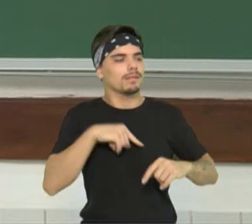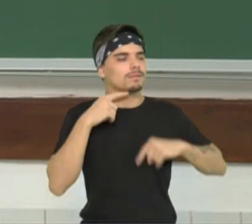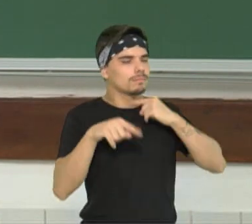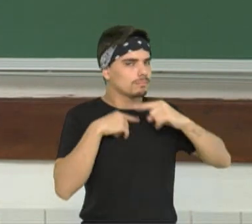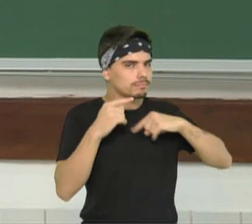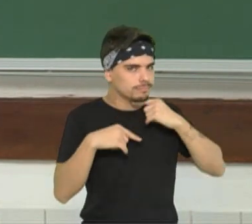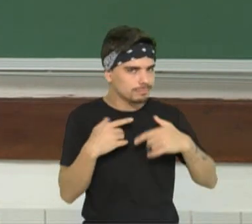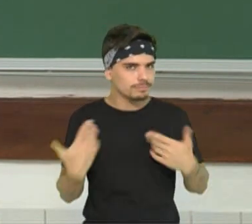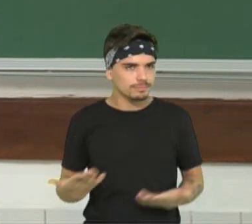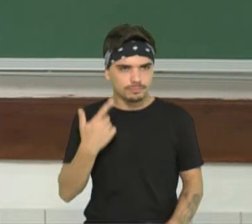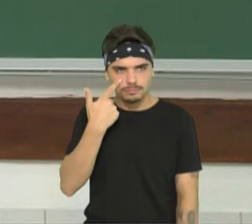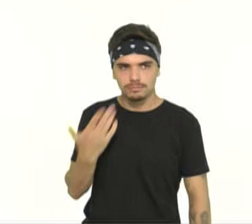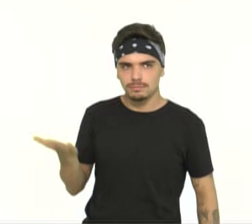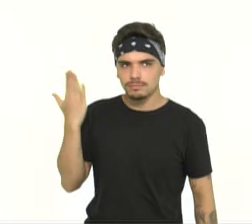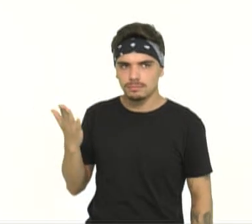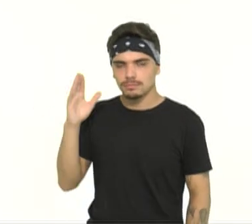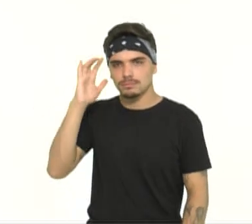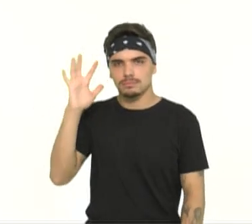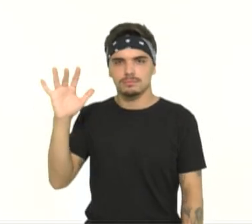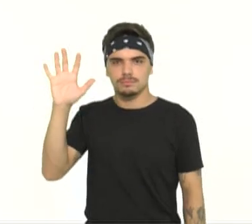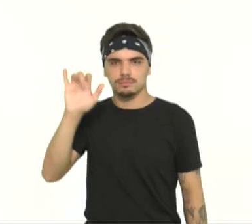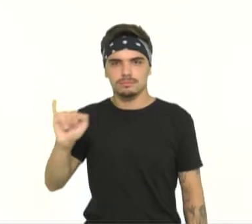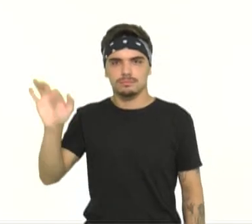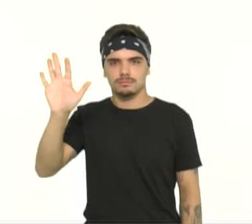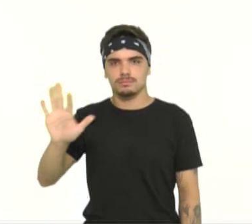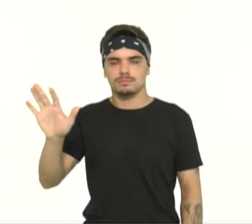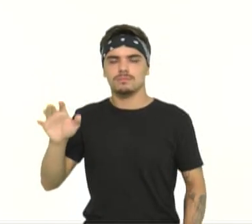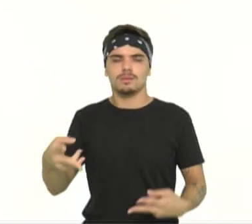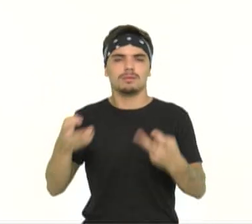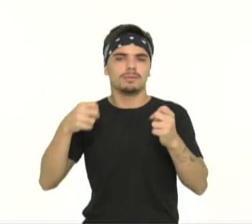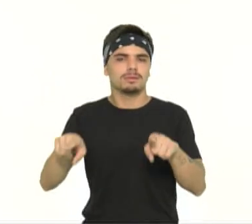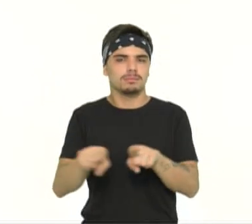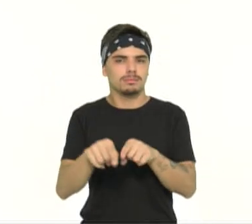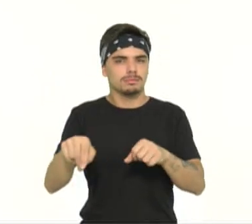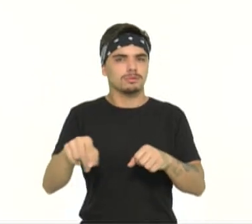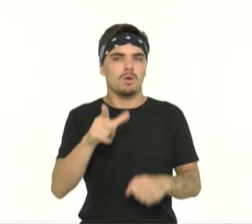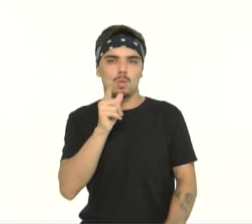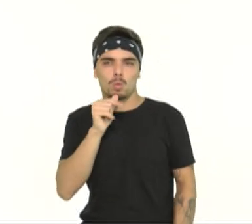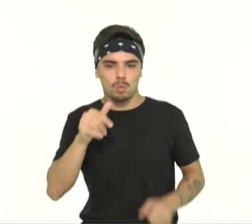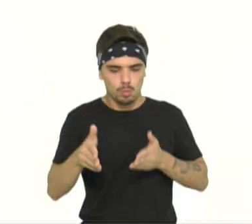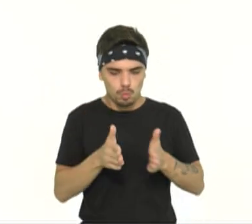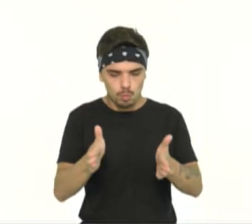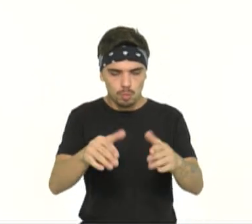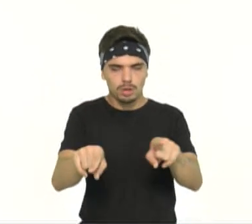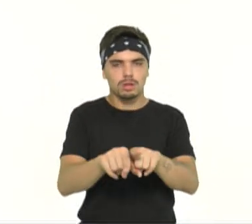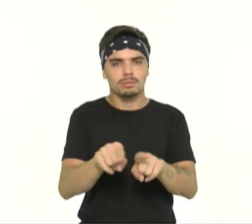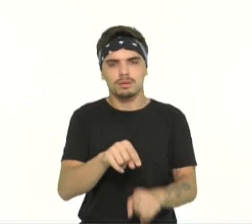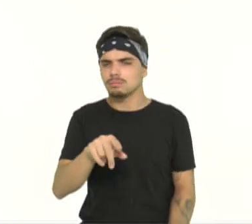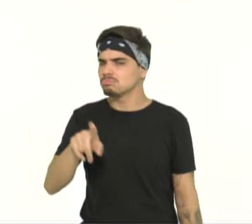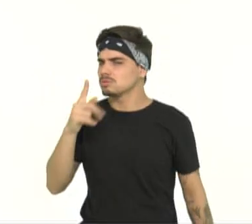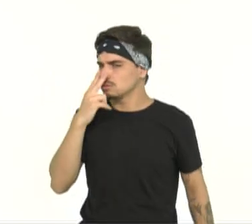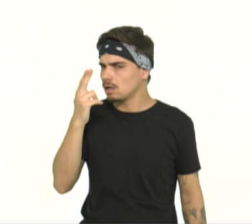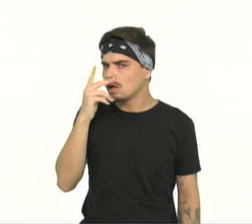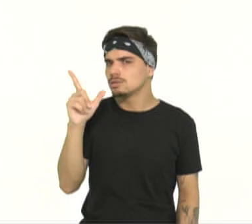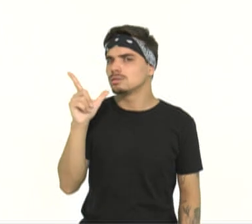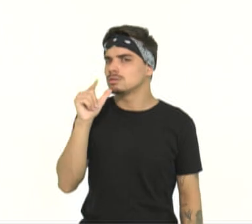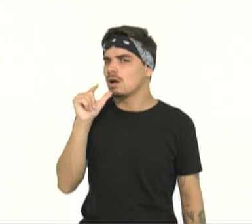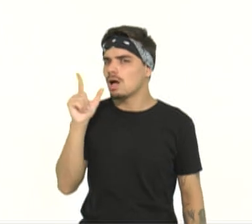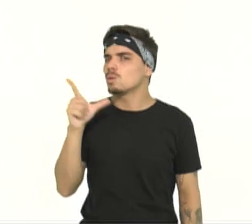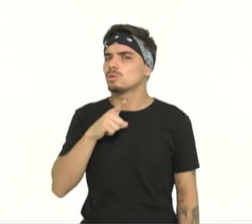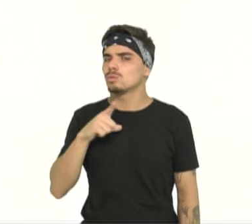dúvida. Olha para essa imagem, perceba o rio como está. Será que essa água não está